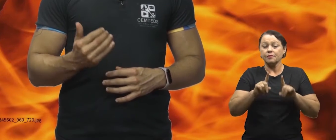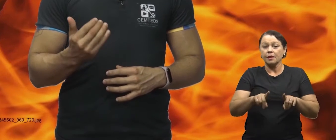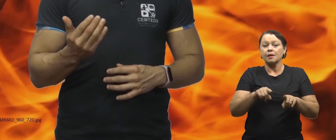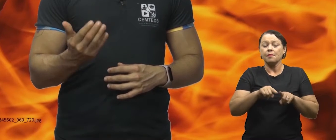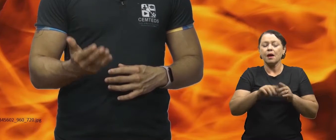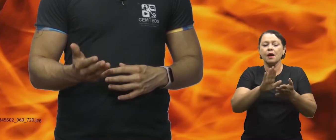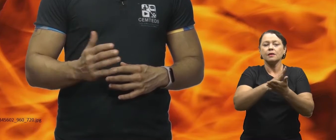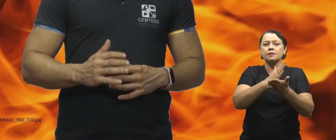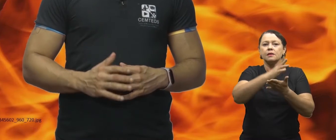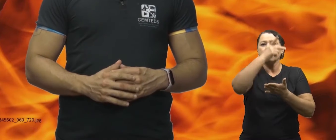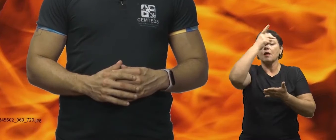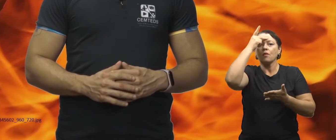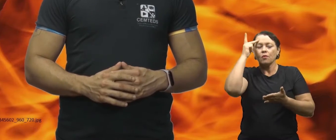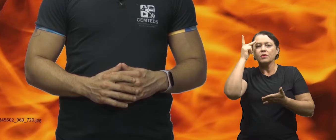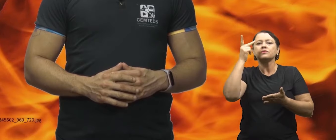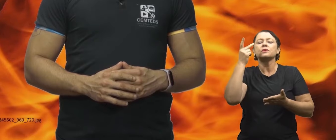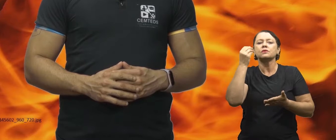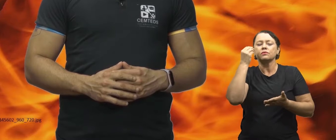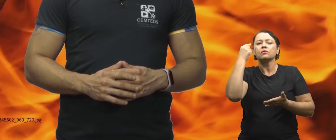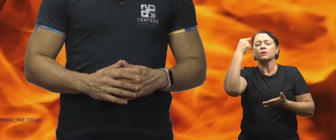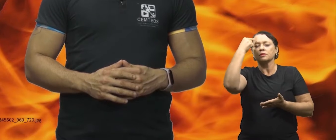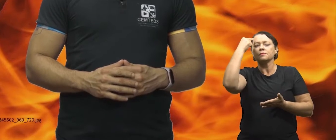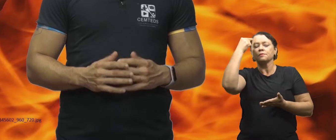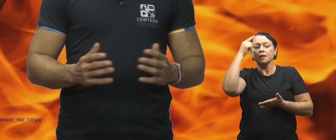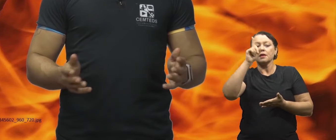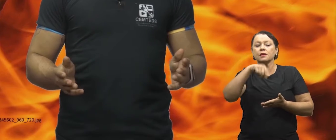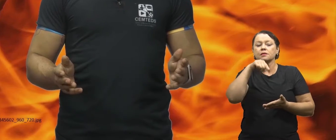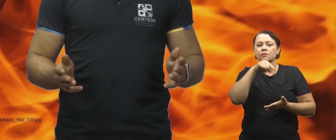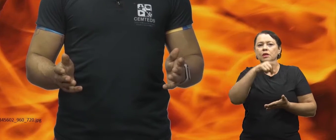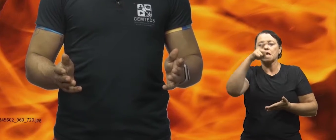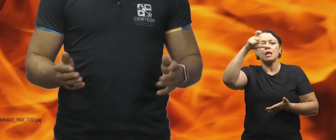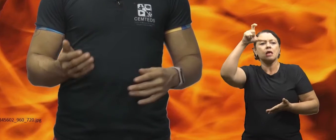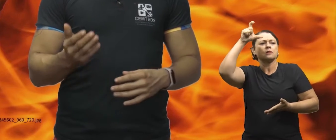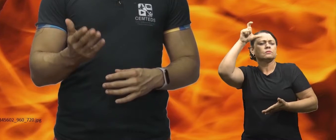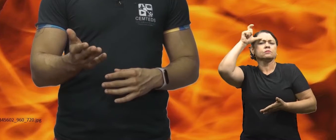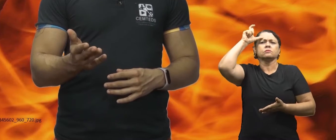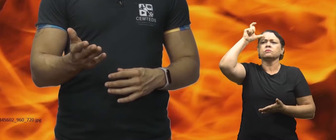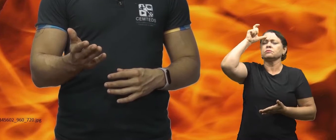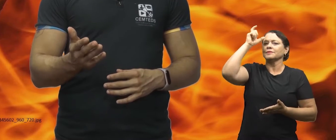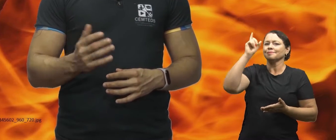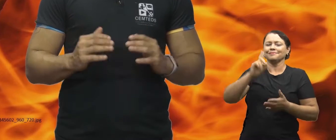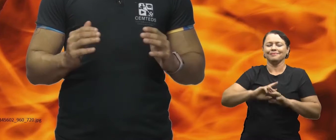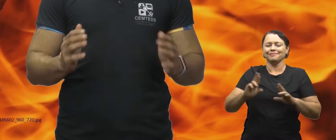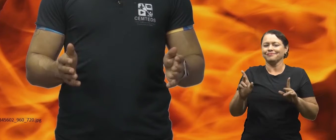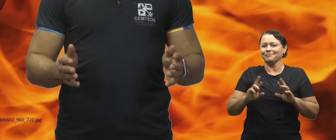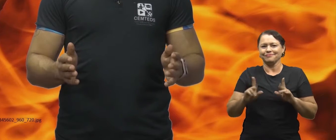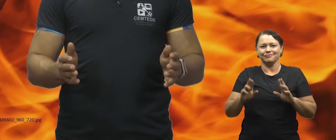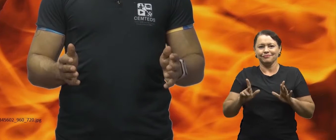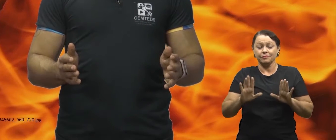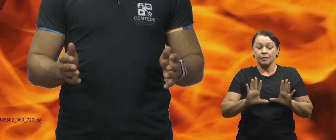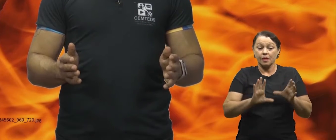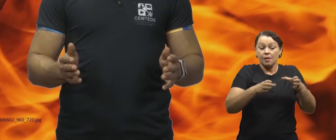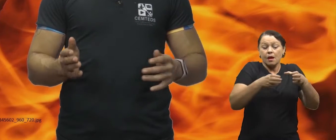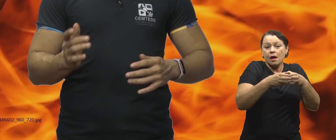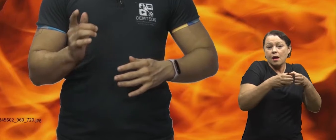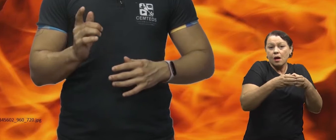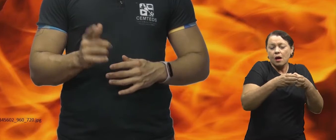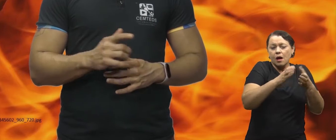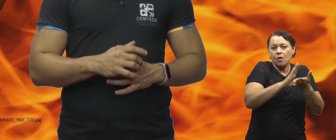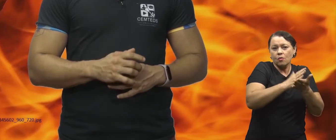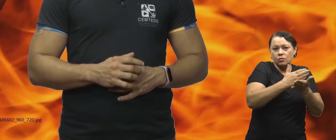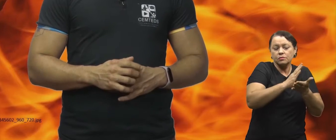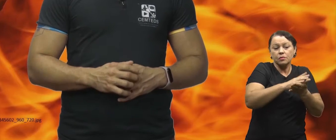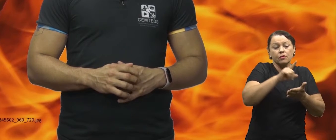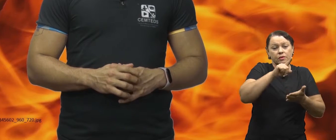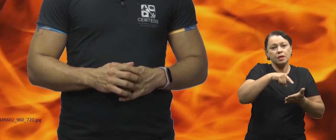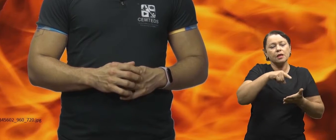acabaram demonizando a figura de Jurupari, associando a figura dele ao diabo. Para alguns povos indígenas,